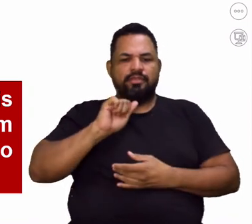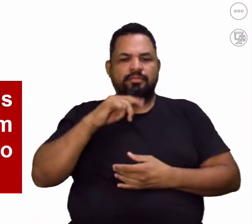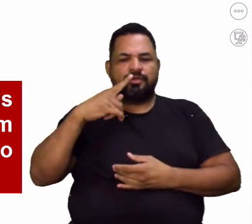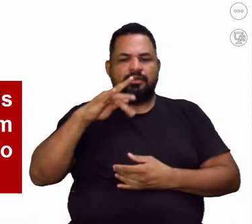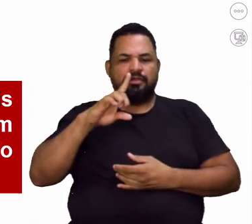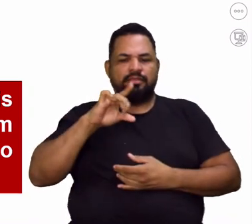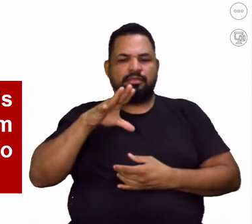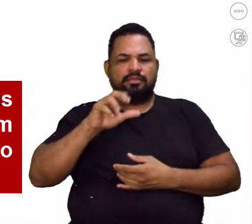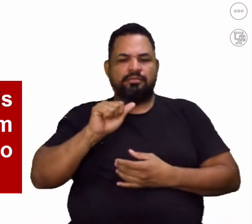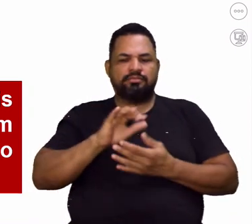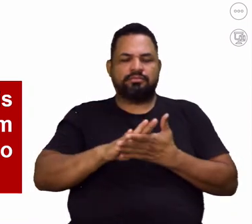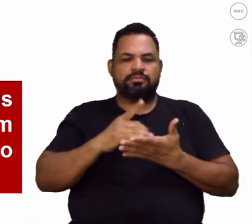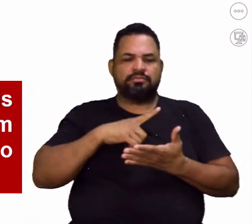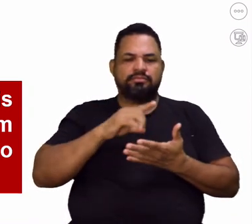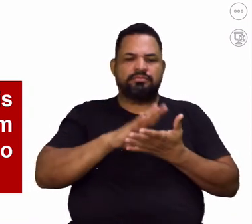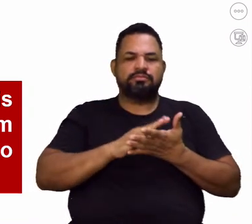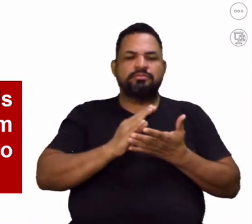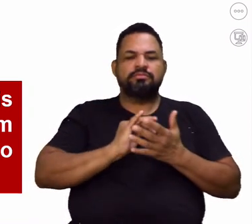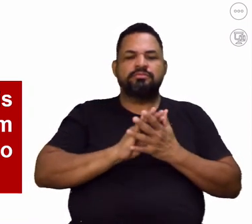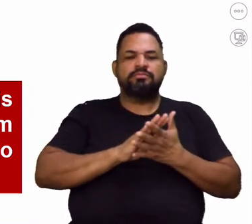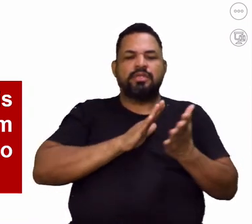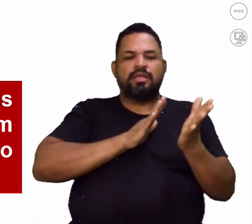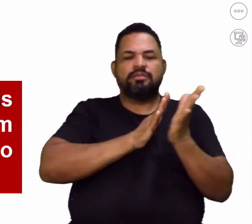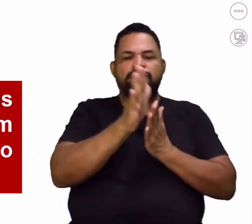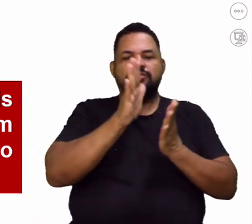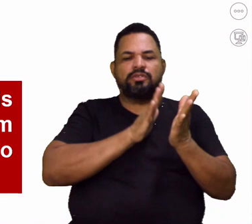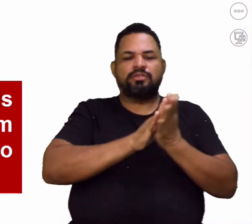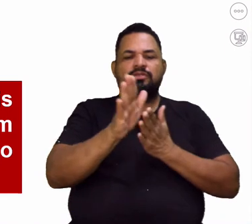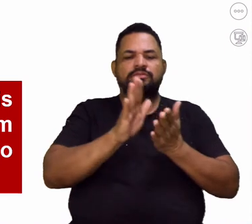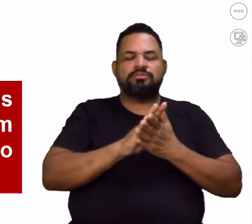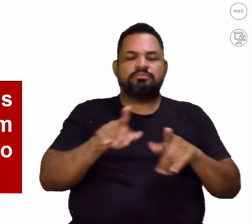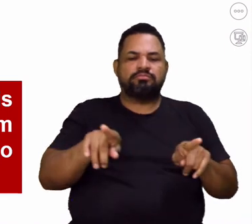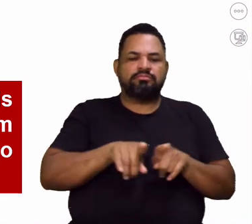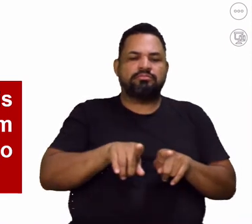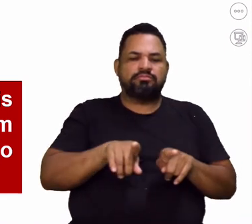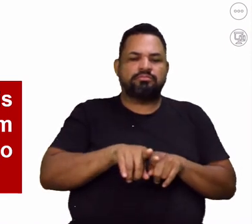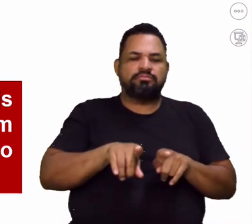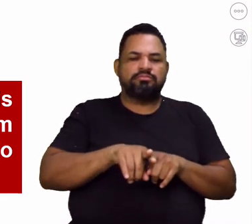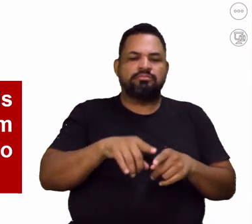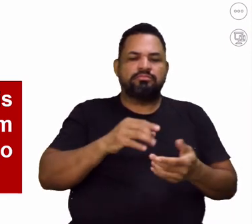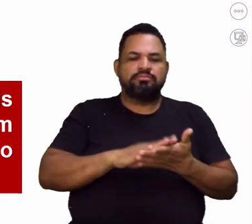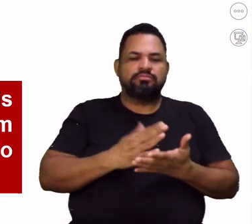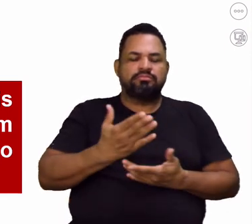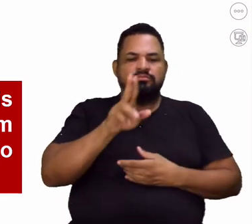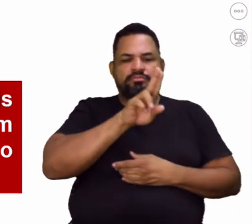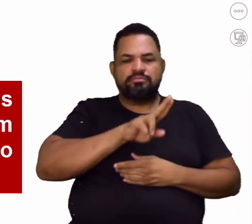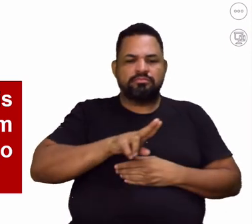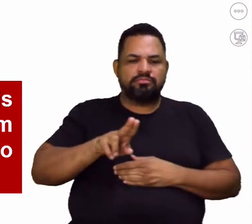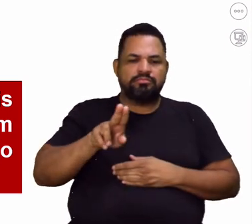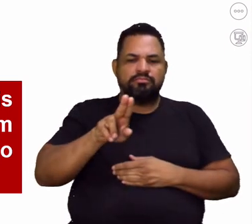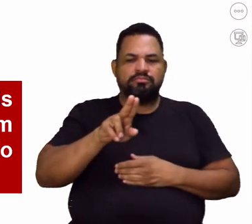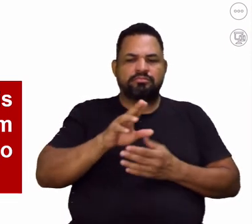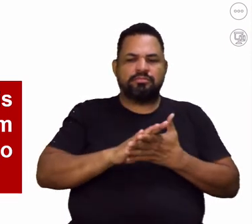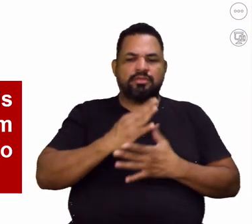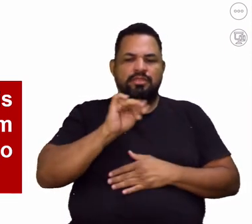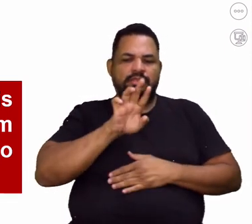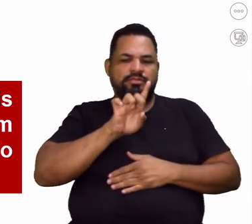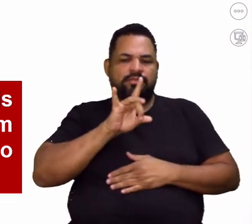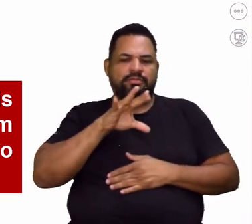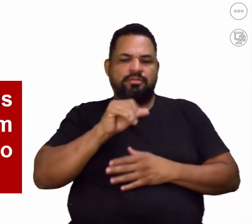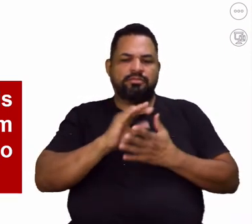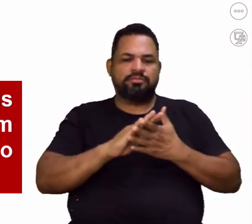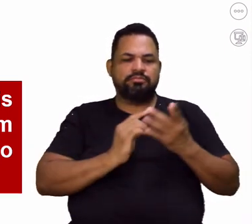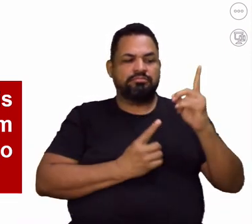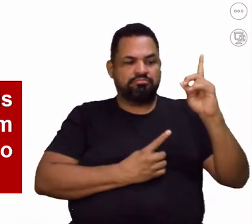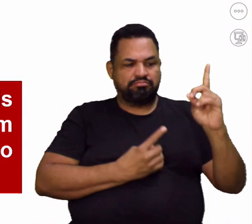que é aí as peças publicitárias, tá certo? E aí, claro, estamos falando de consumidor, estamos falando de receptor. O